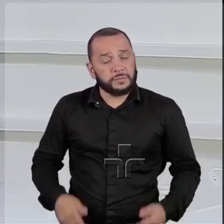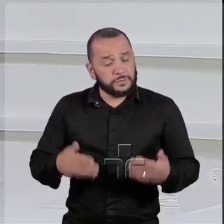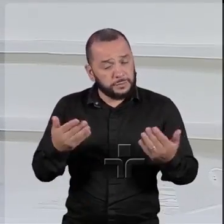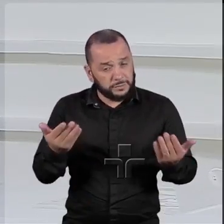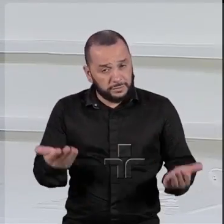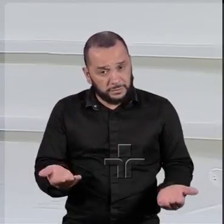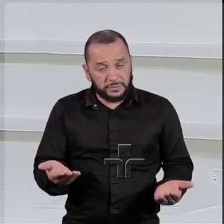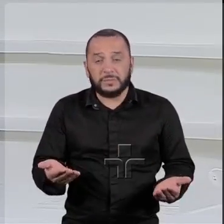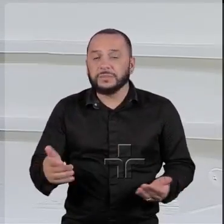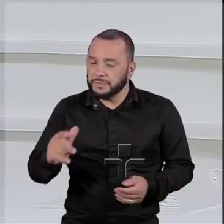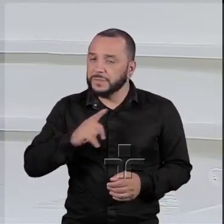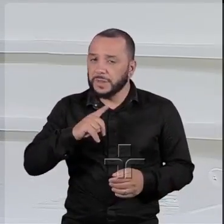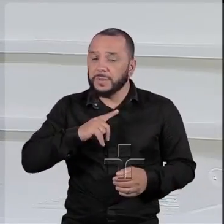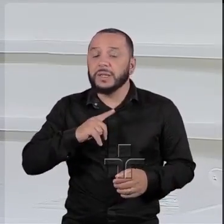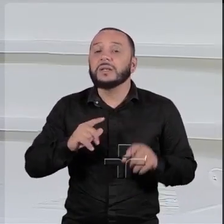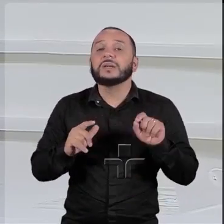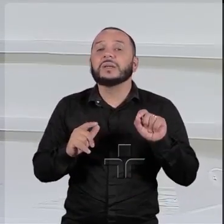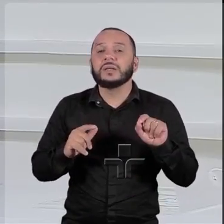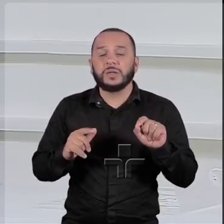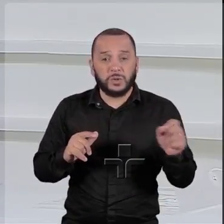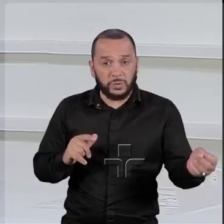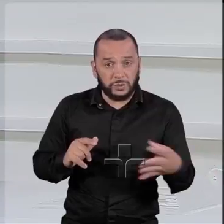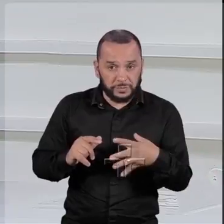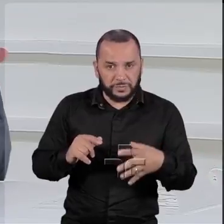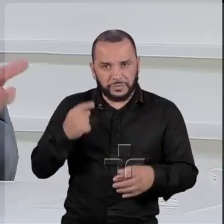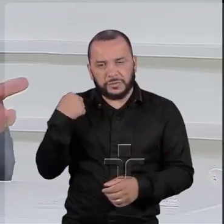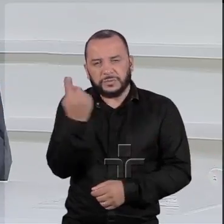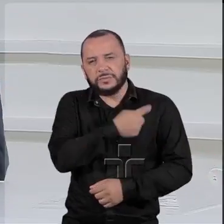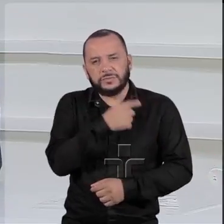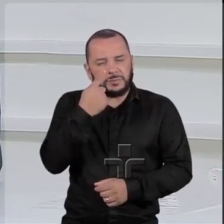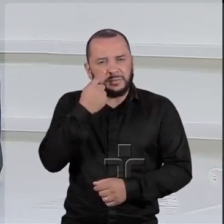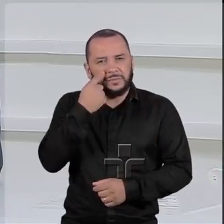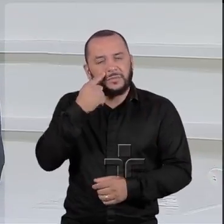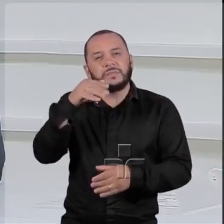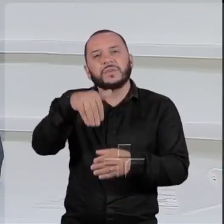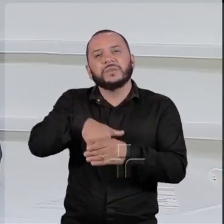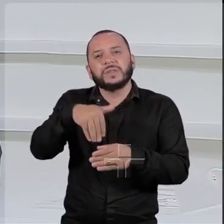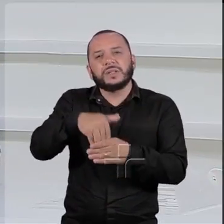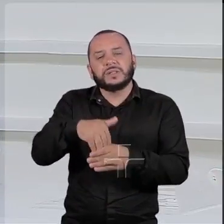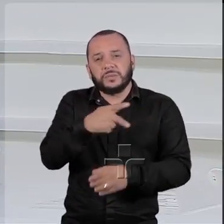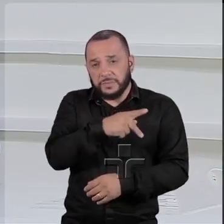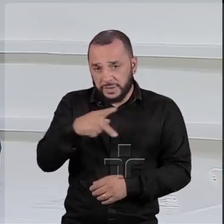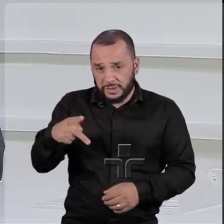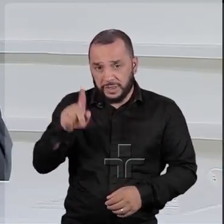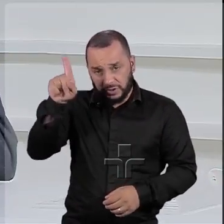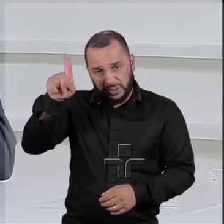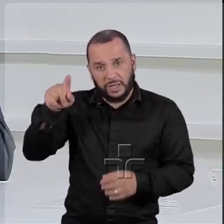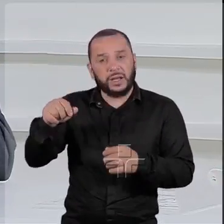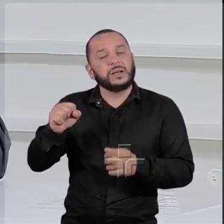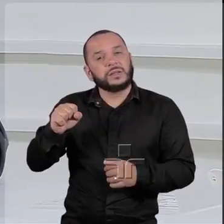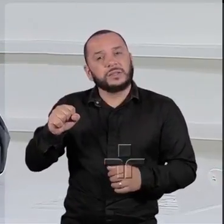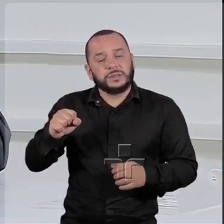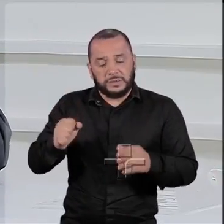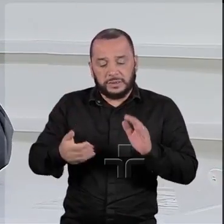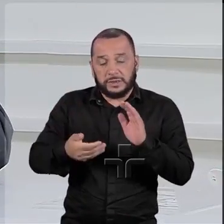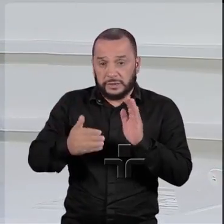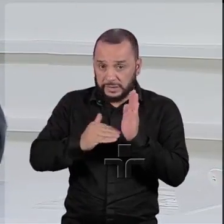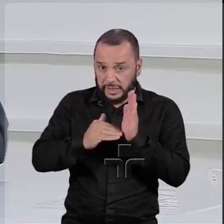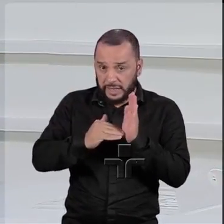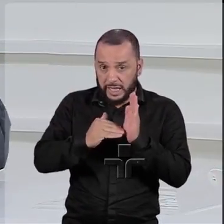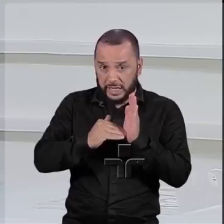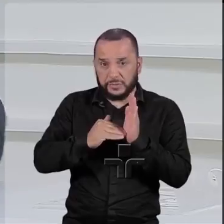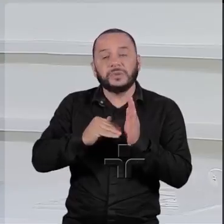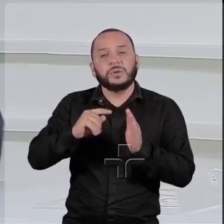temos um outro fato novo aí que a gente até viu aí nas eleição do presidente do Senado, como as